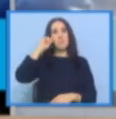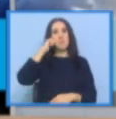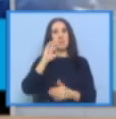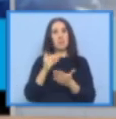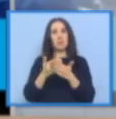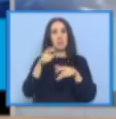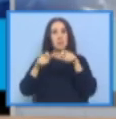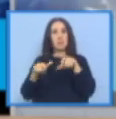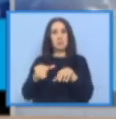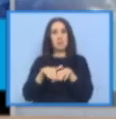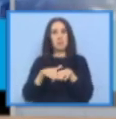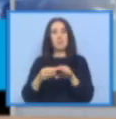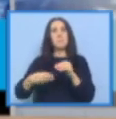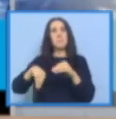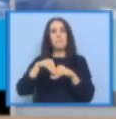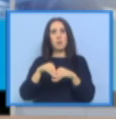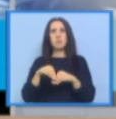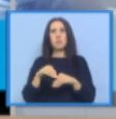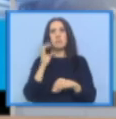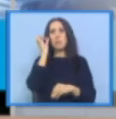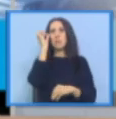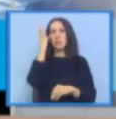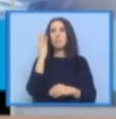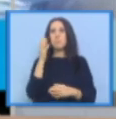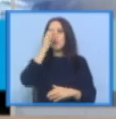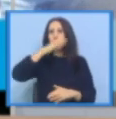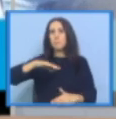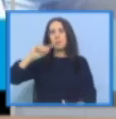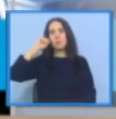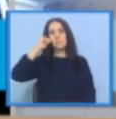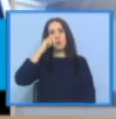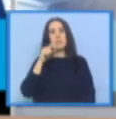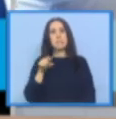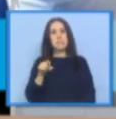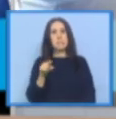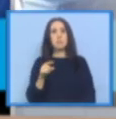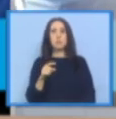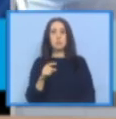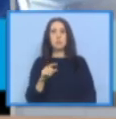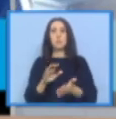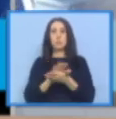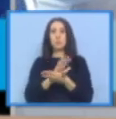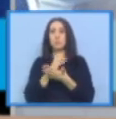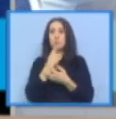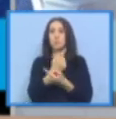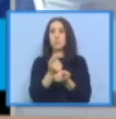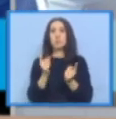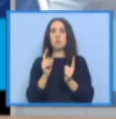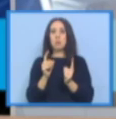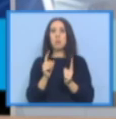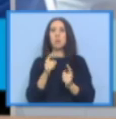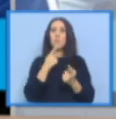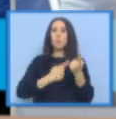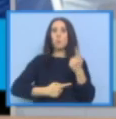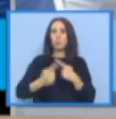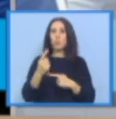à cidadania, mas também de crimes contra o ambiente. Isso também a comunicação social